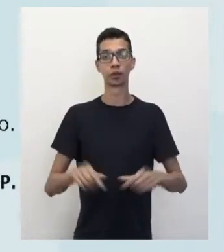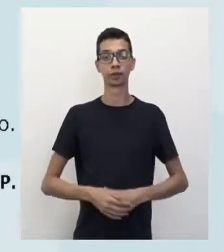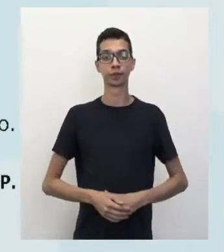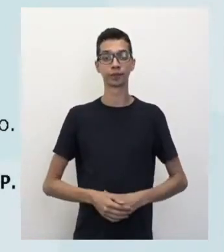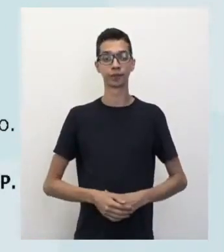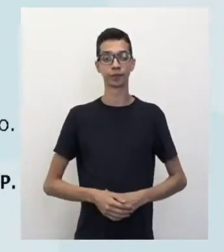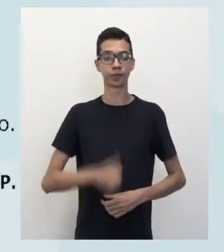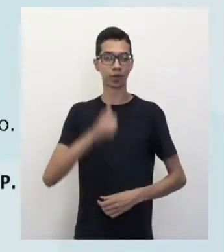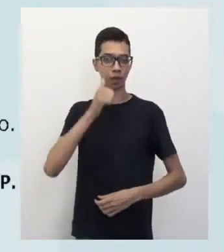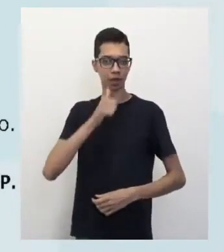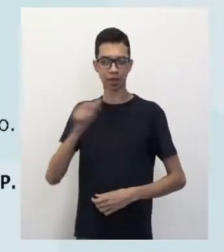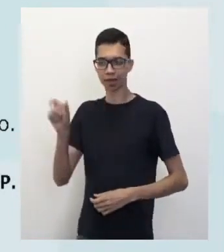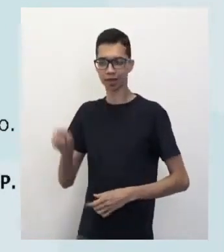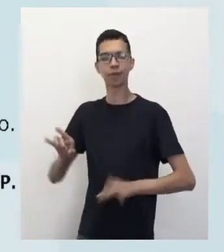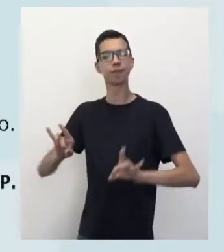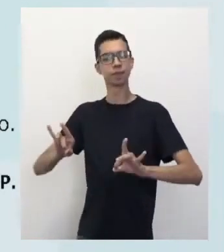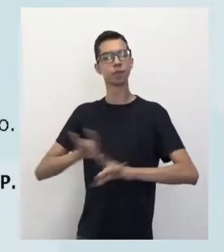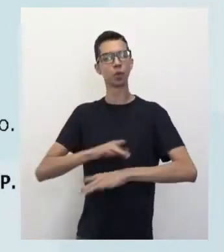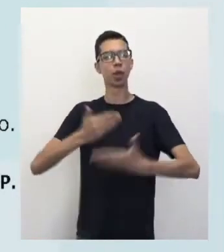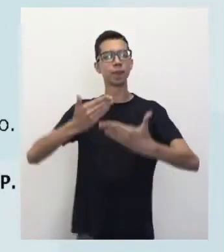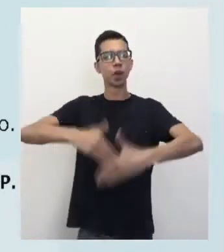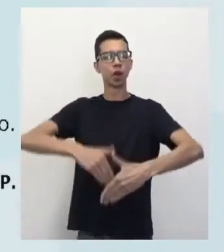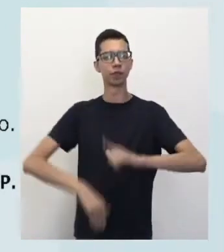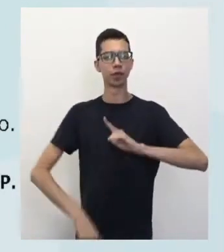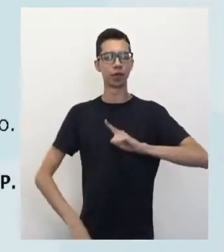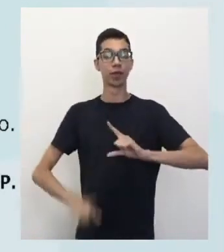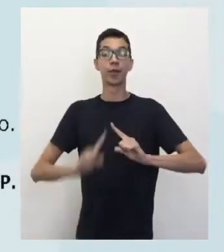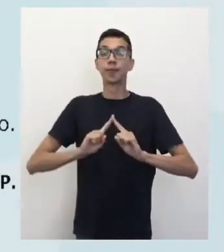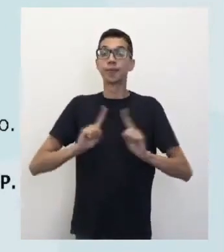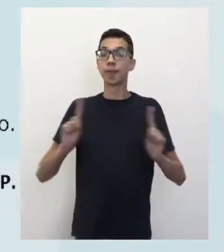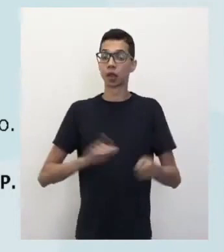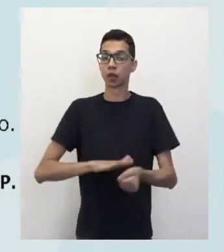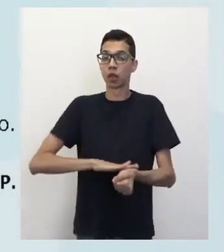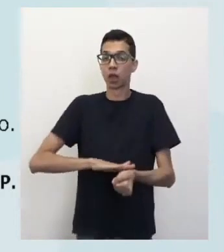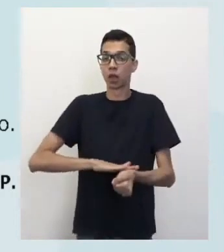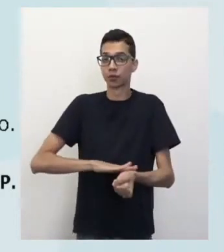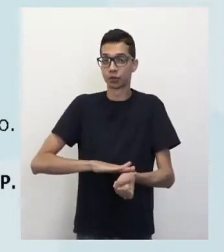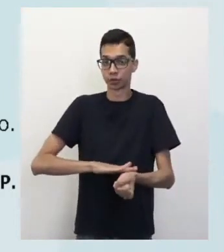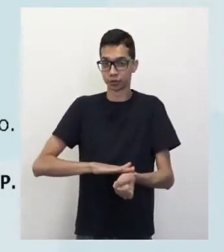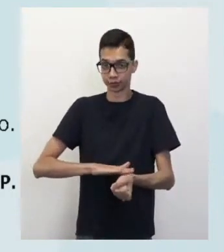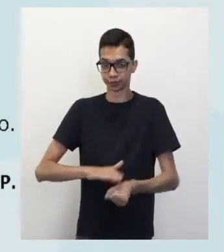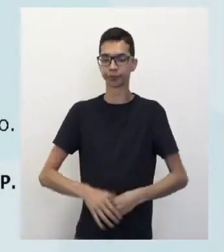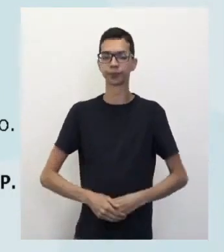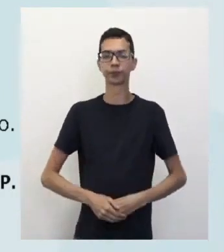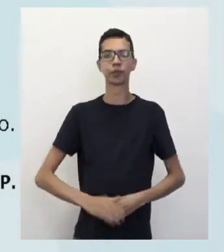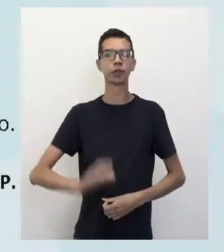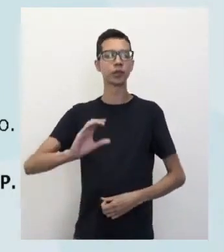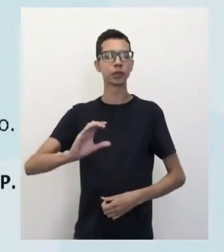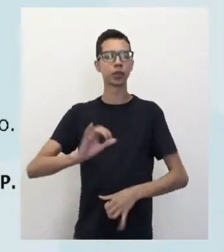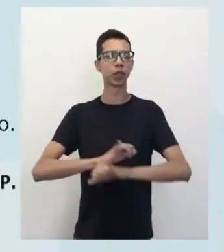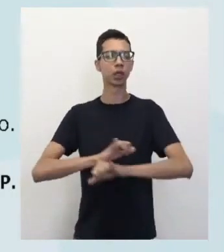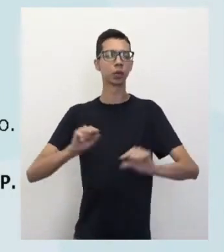ela estava preparada para a prova, mas ficou nervosa. E a C,